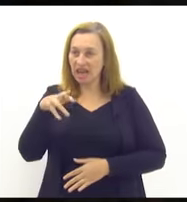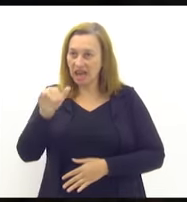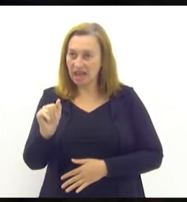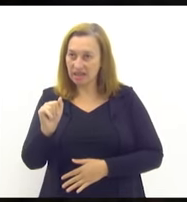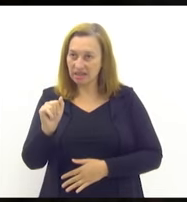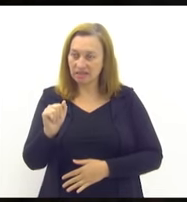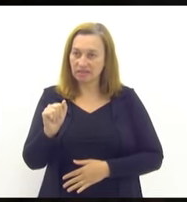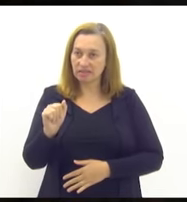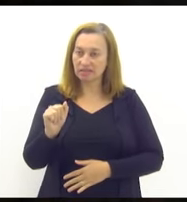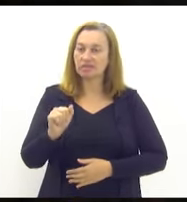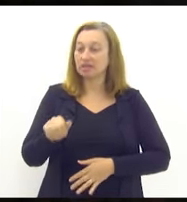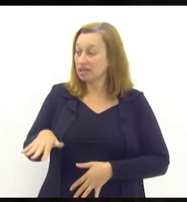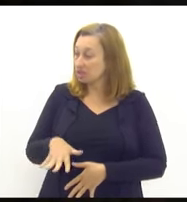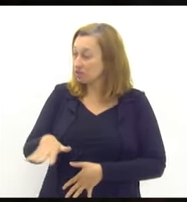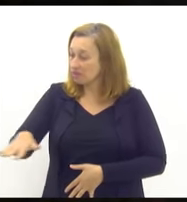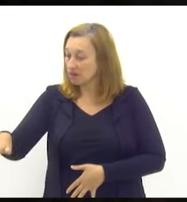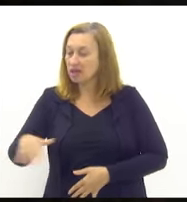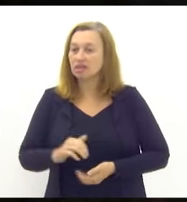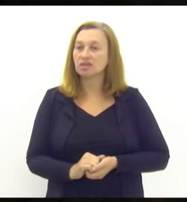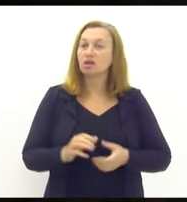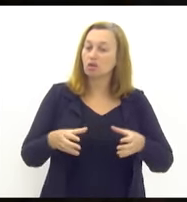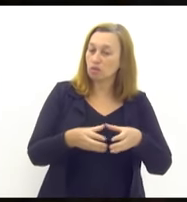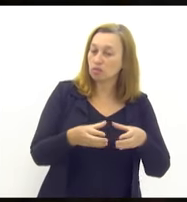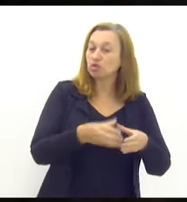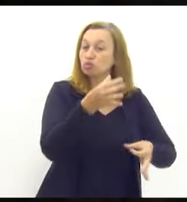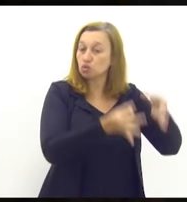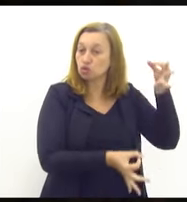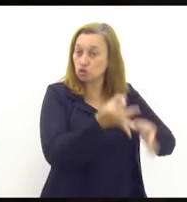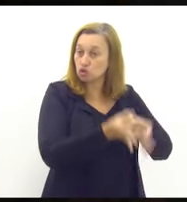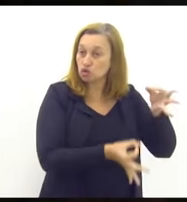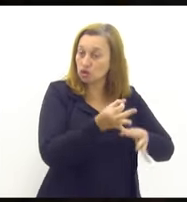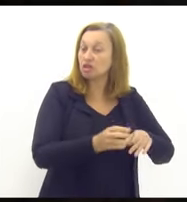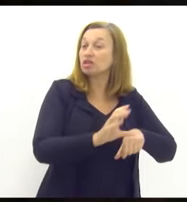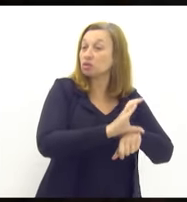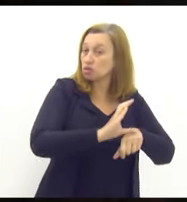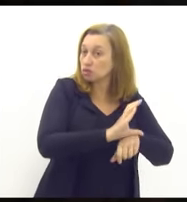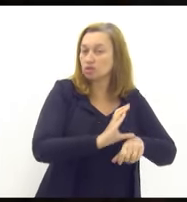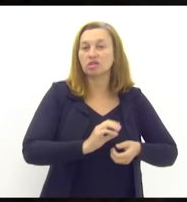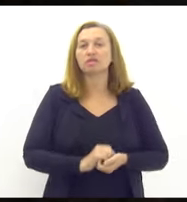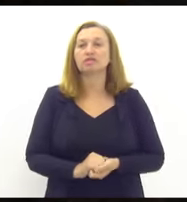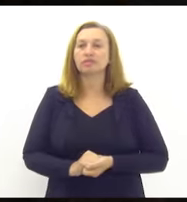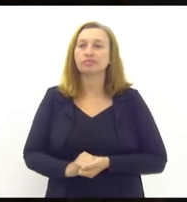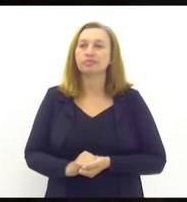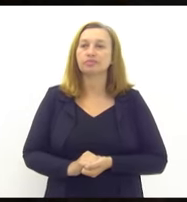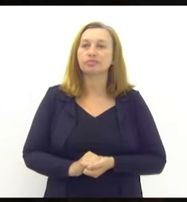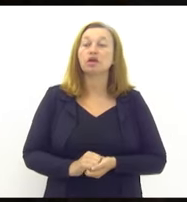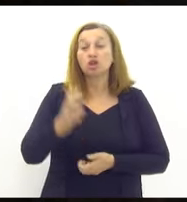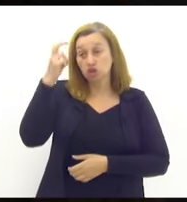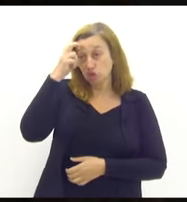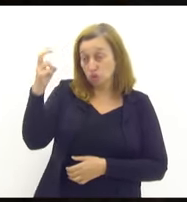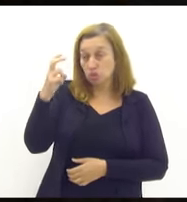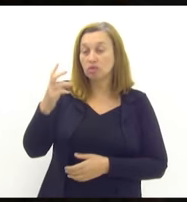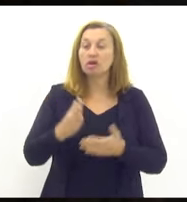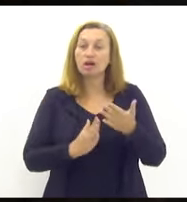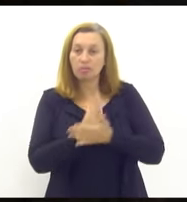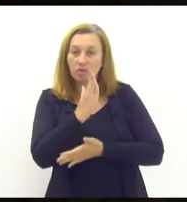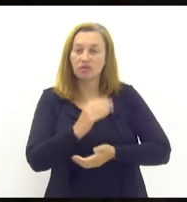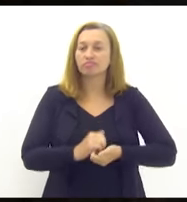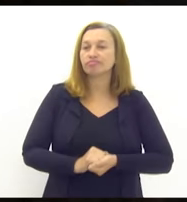FL pareceres das comissões Constituição e justiça pela constitucionalidade de Cultura